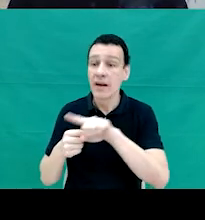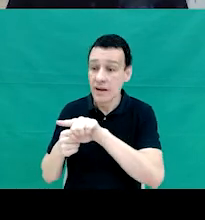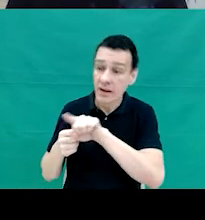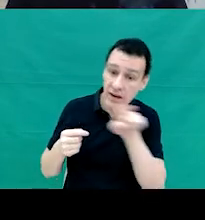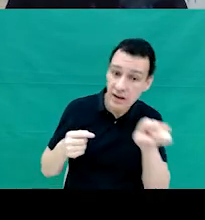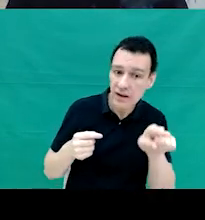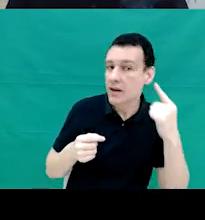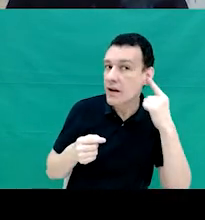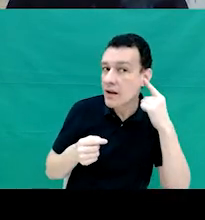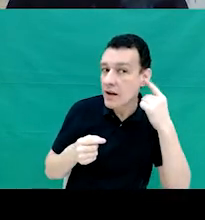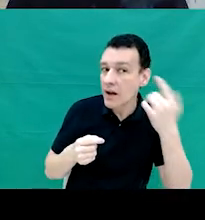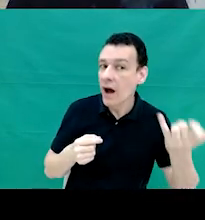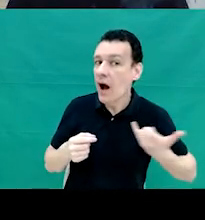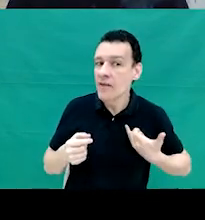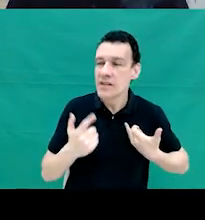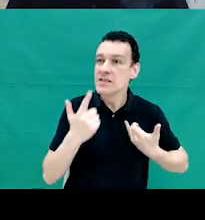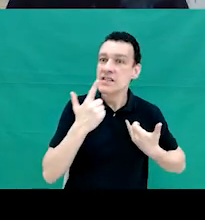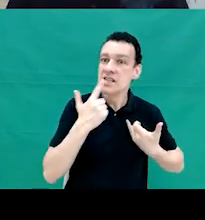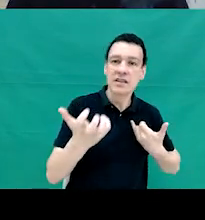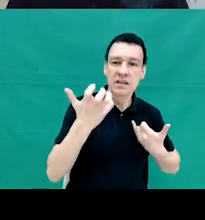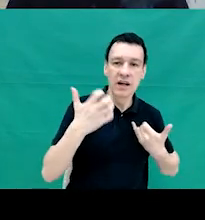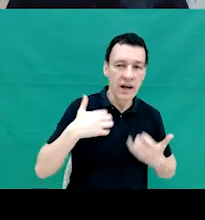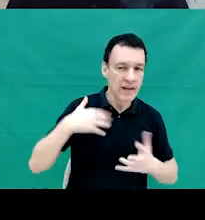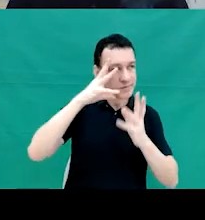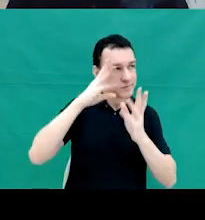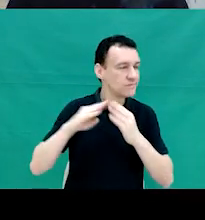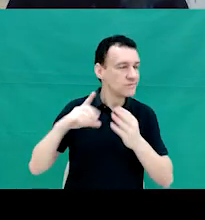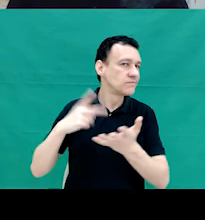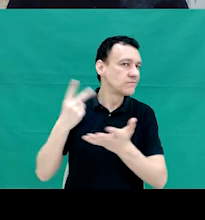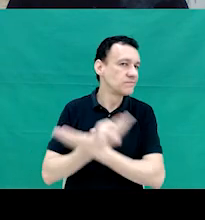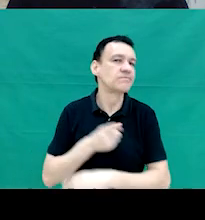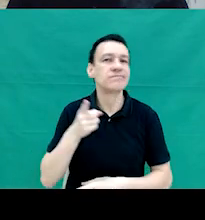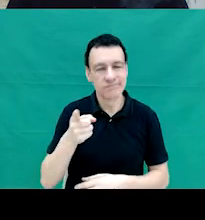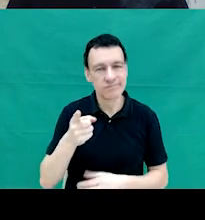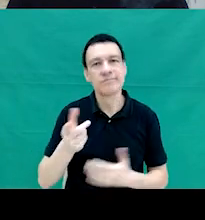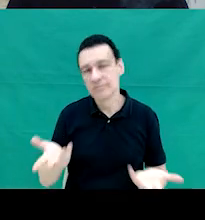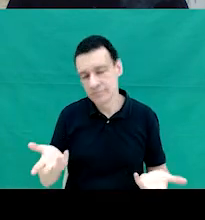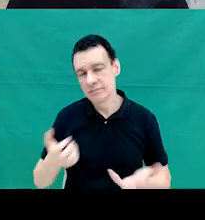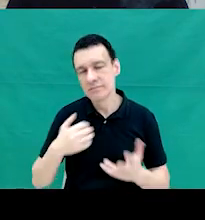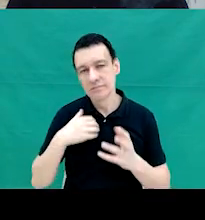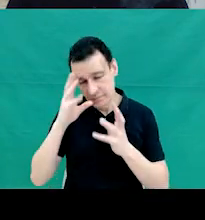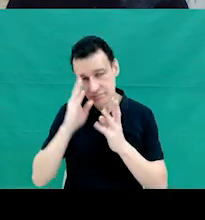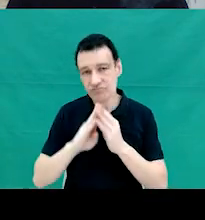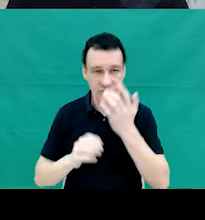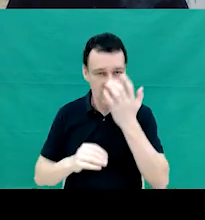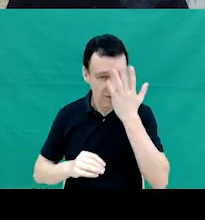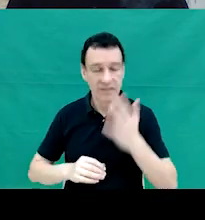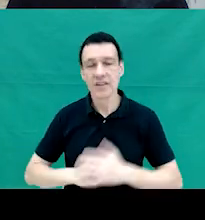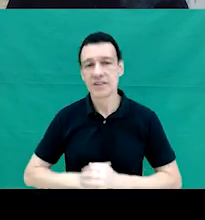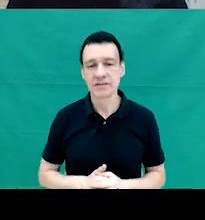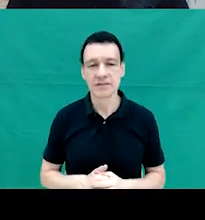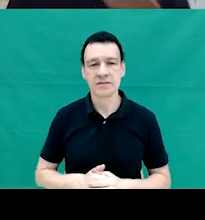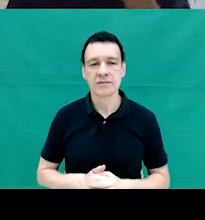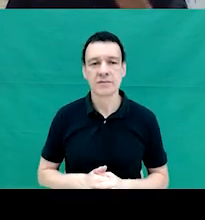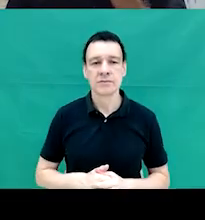por atalhos bem específicos, mas com o texto, e sendo um texto claro, sendo um texto objetivo, a pessoa